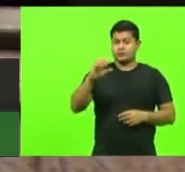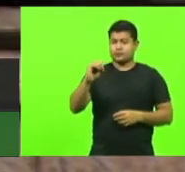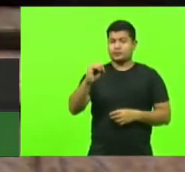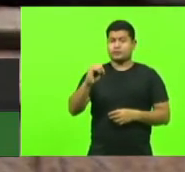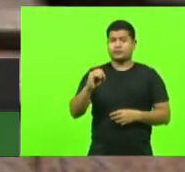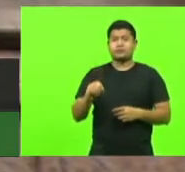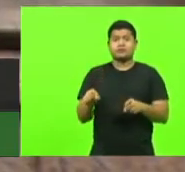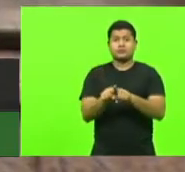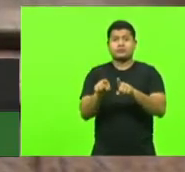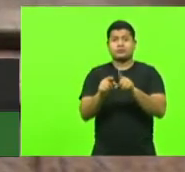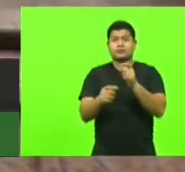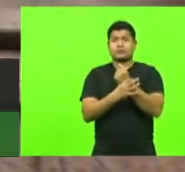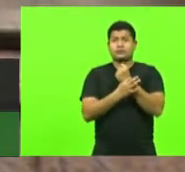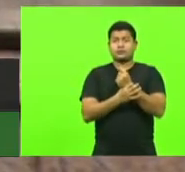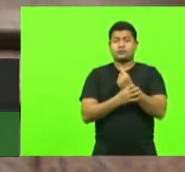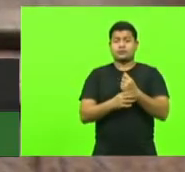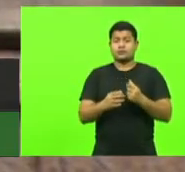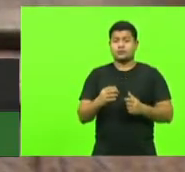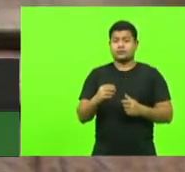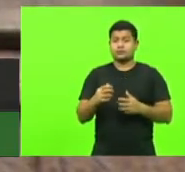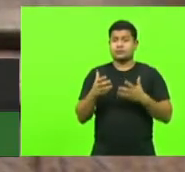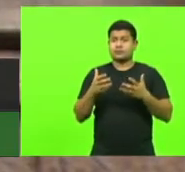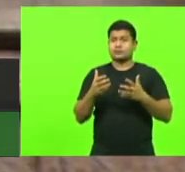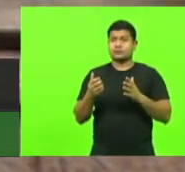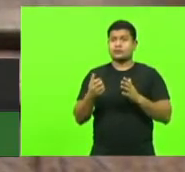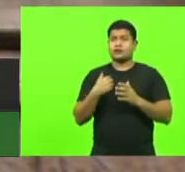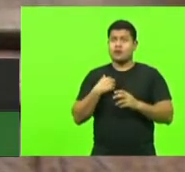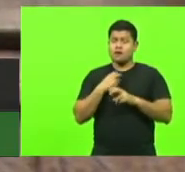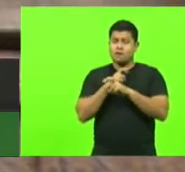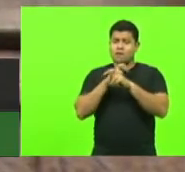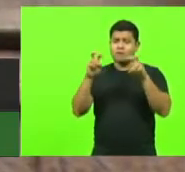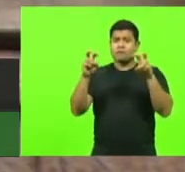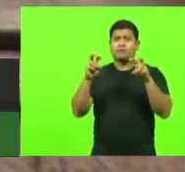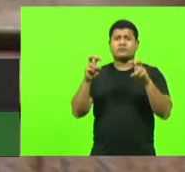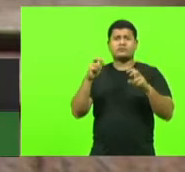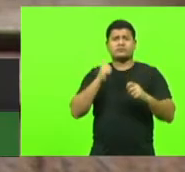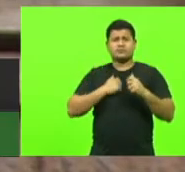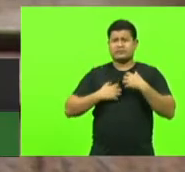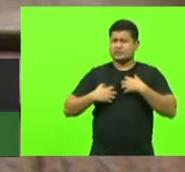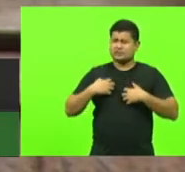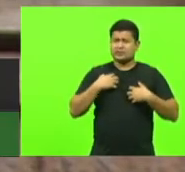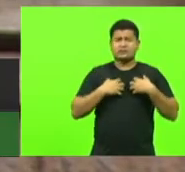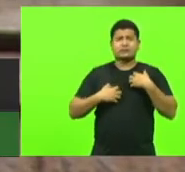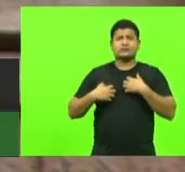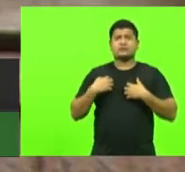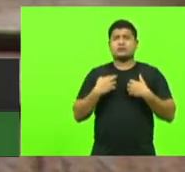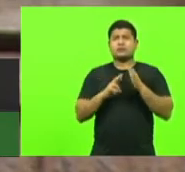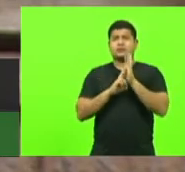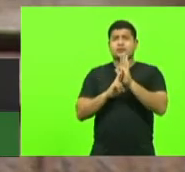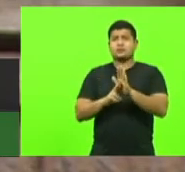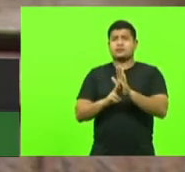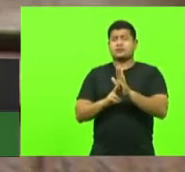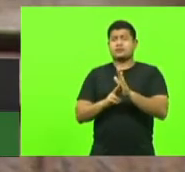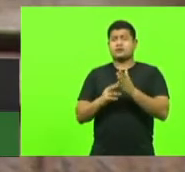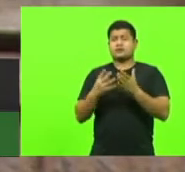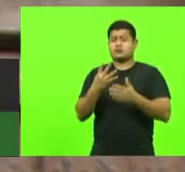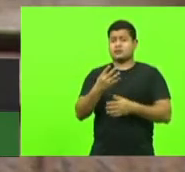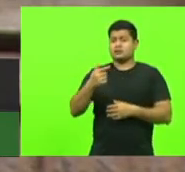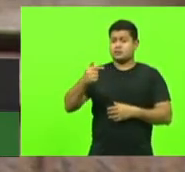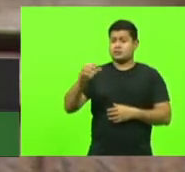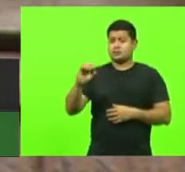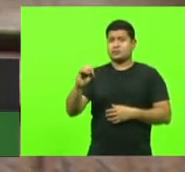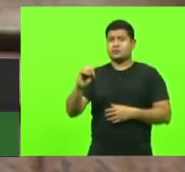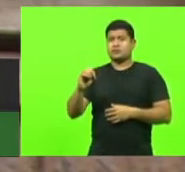com a sua permissão, presidente, deixar aqui o meu grito de desespero em nome dos transeuntes da 470,